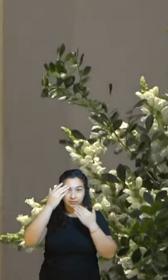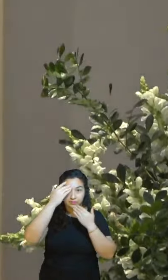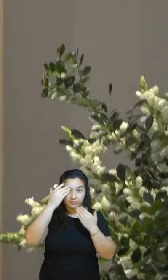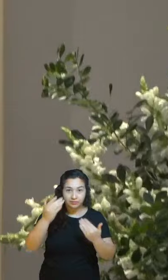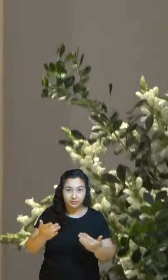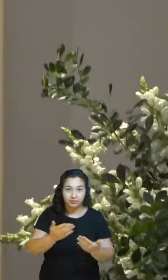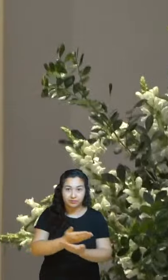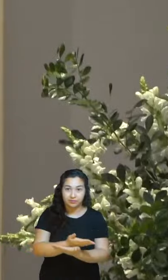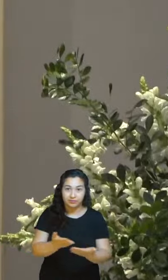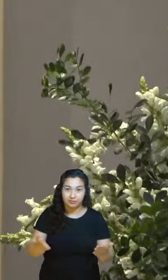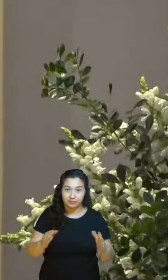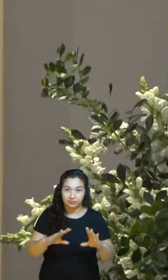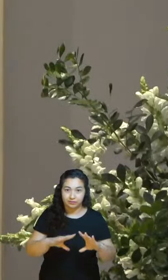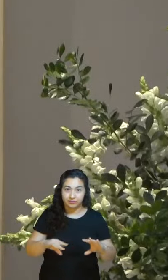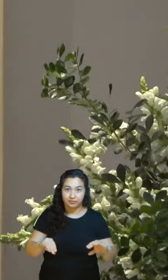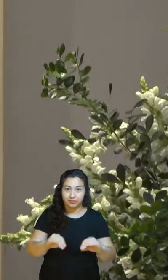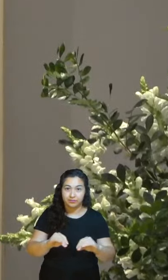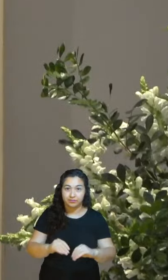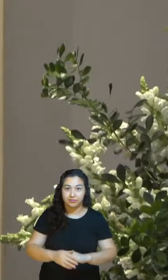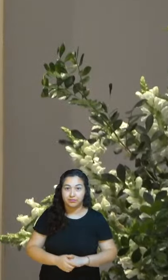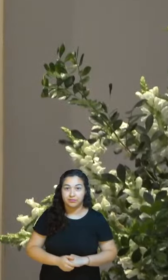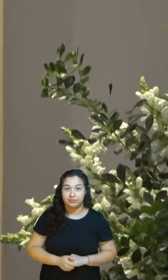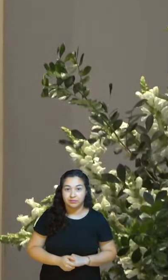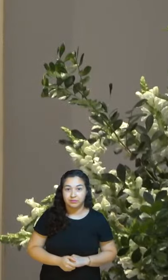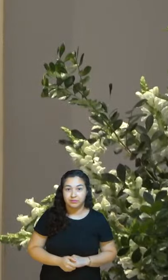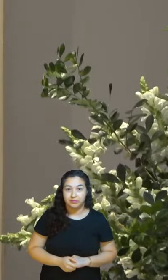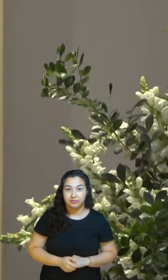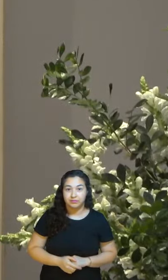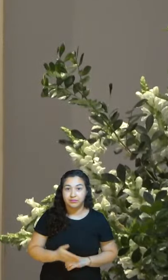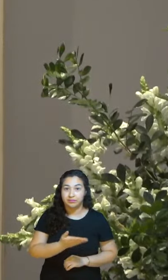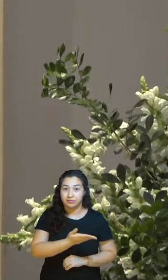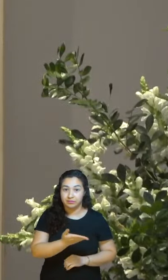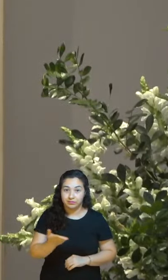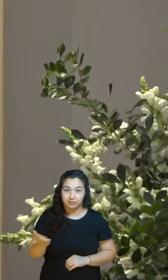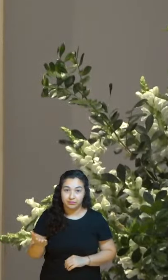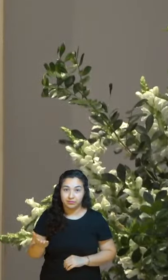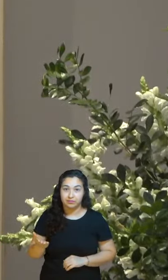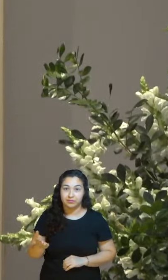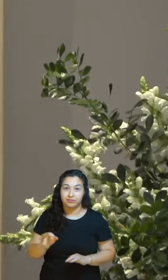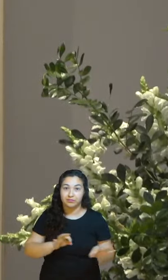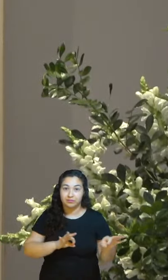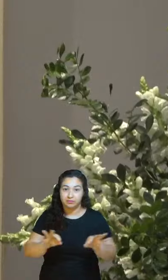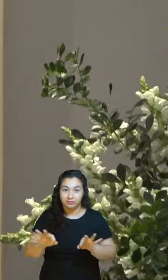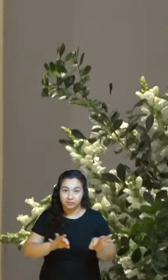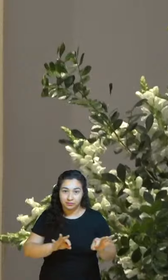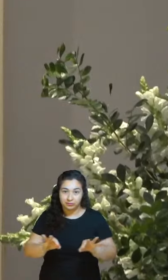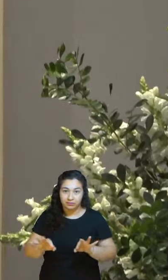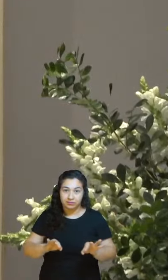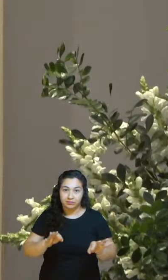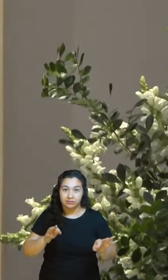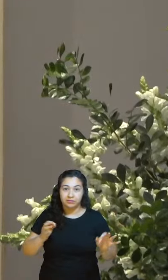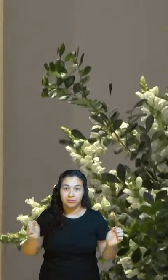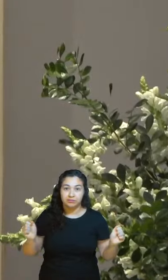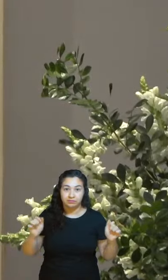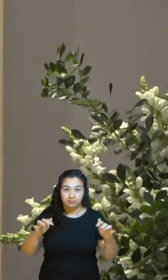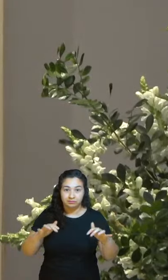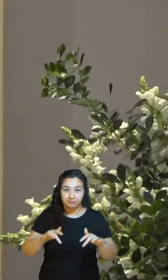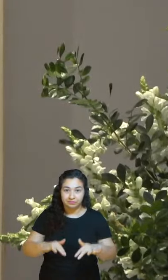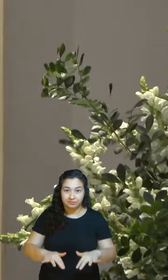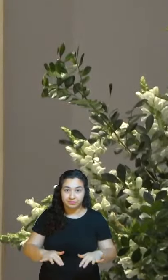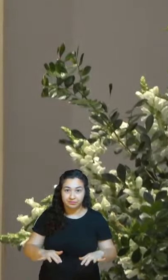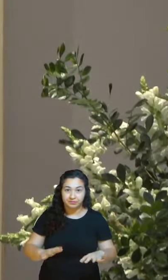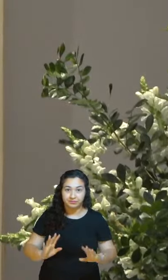agradecimentos a todos eles todos os que permitiram que se fizesse esse Grand encontro em comemoração aos